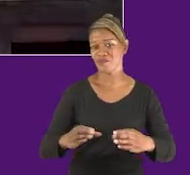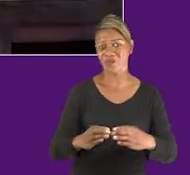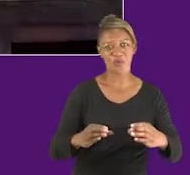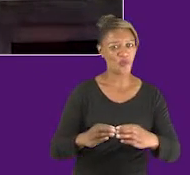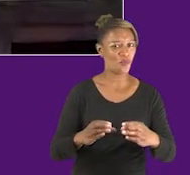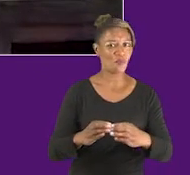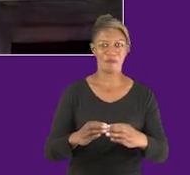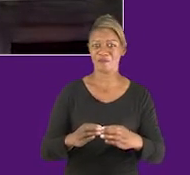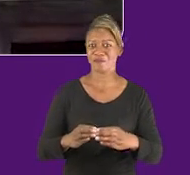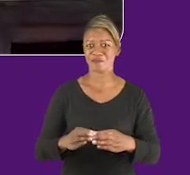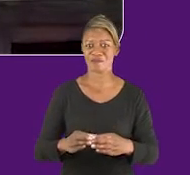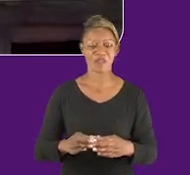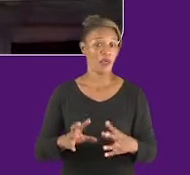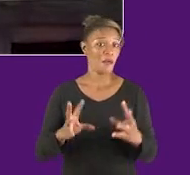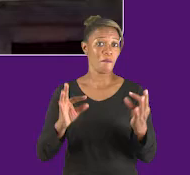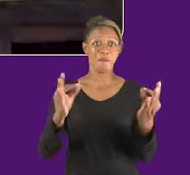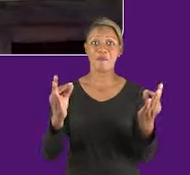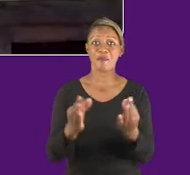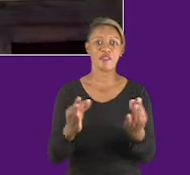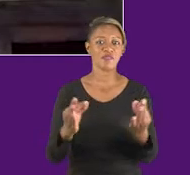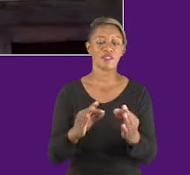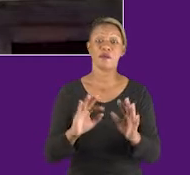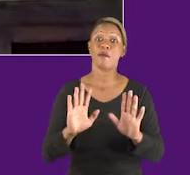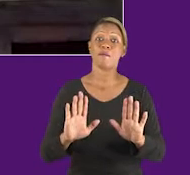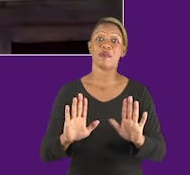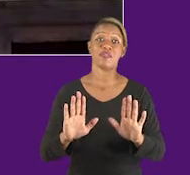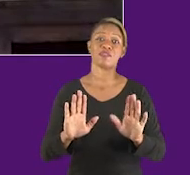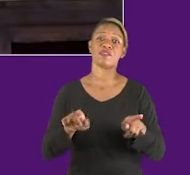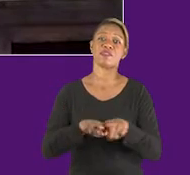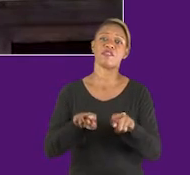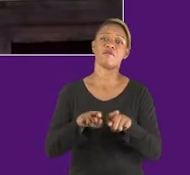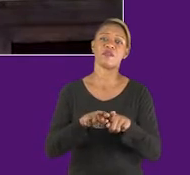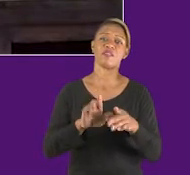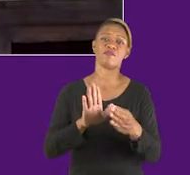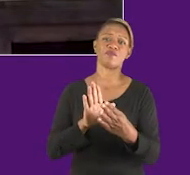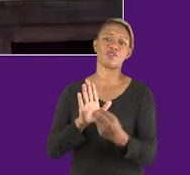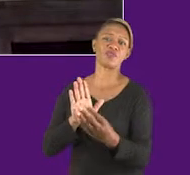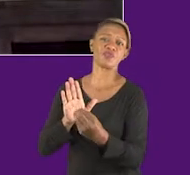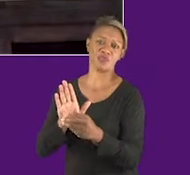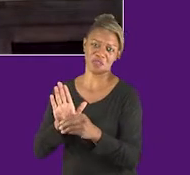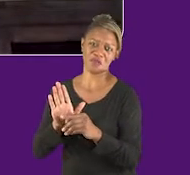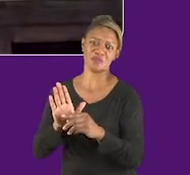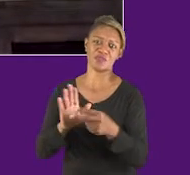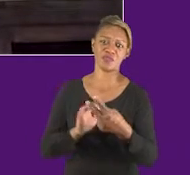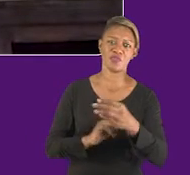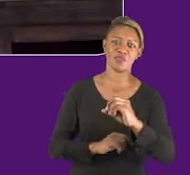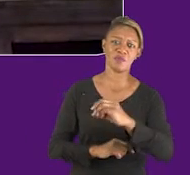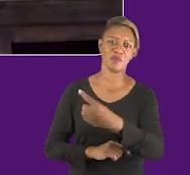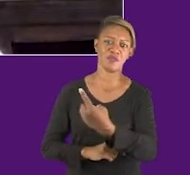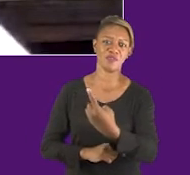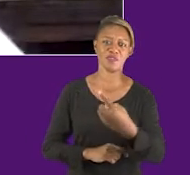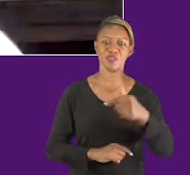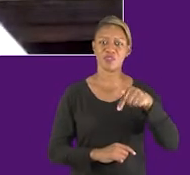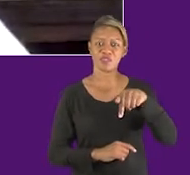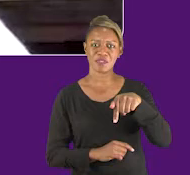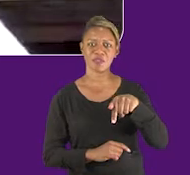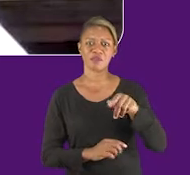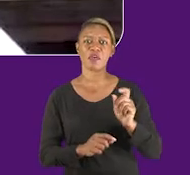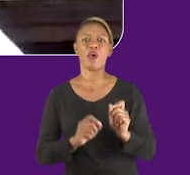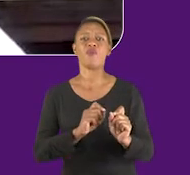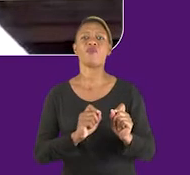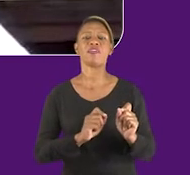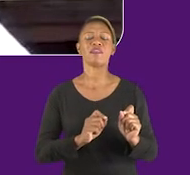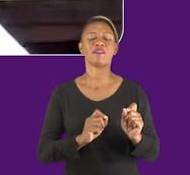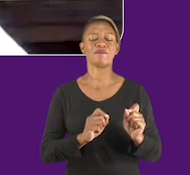modelo ágil ao longo do tempo mais efetivamente a gente trabalha nesse modelo a partir do ano de 2017 porque isso a